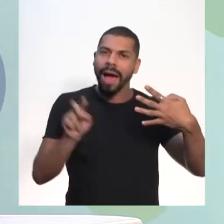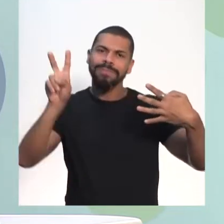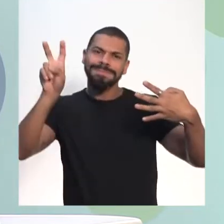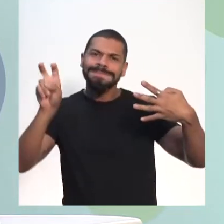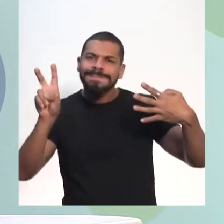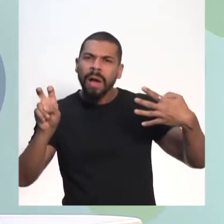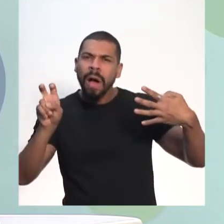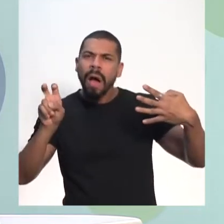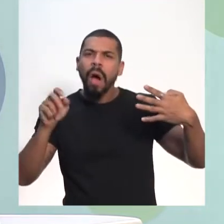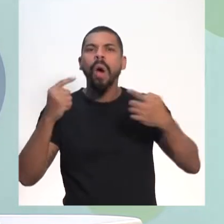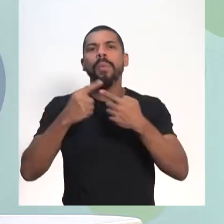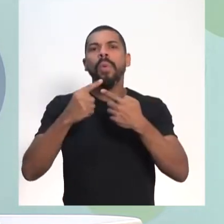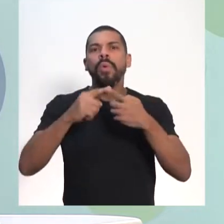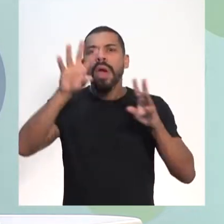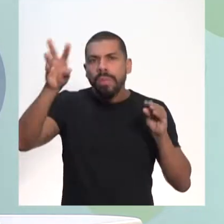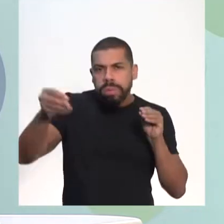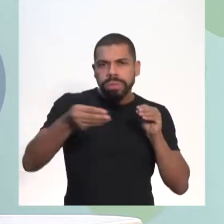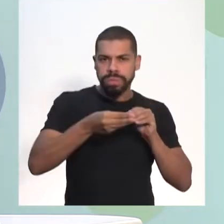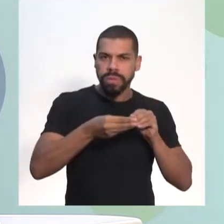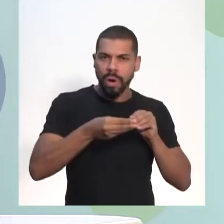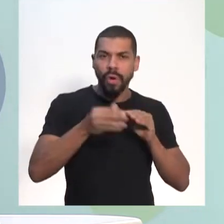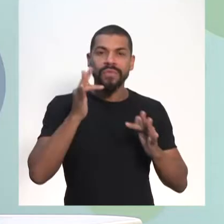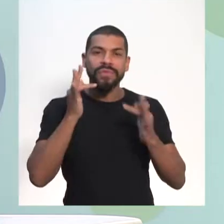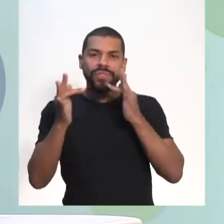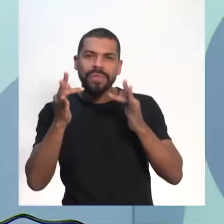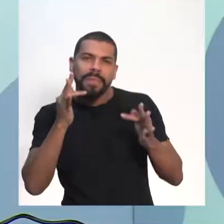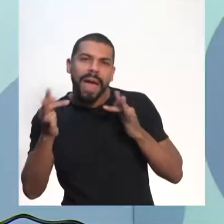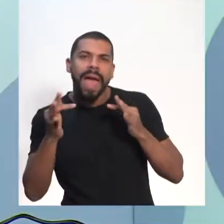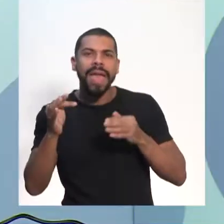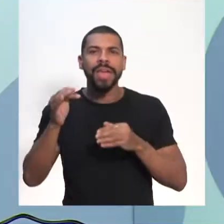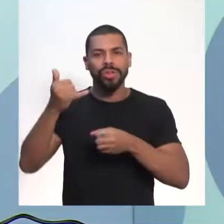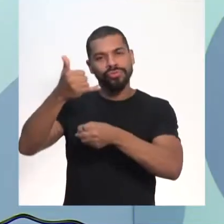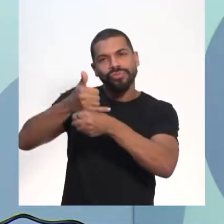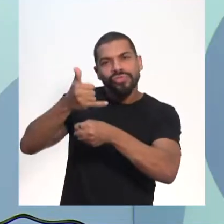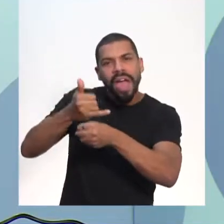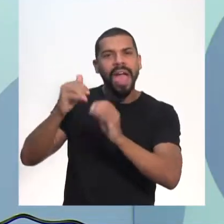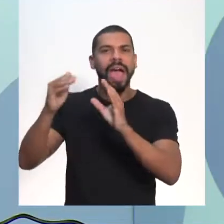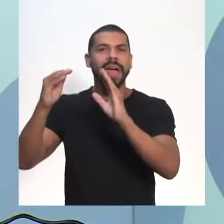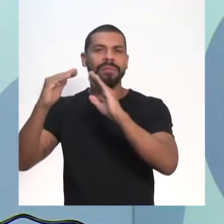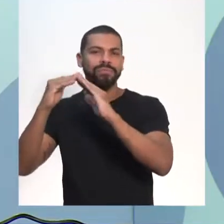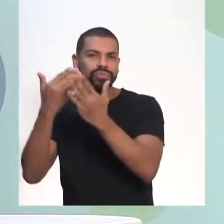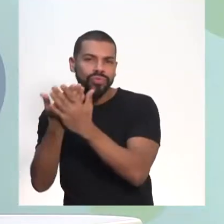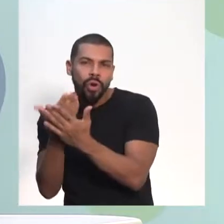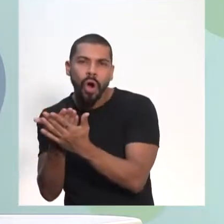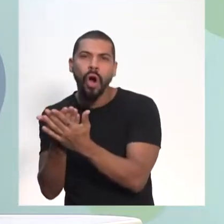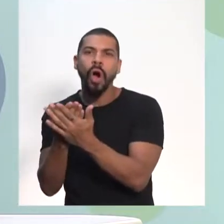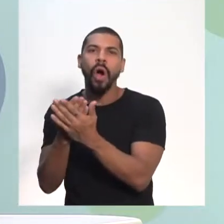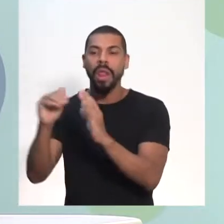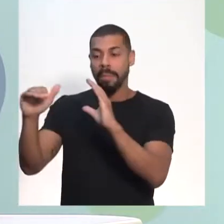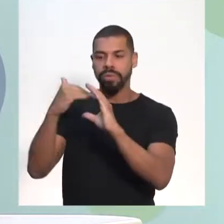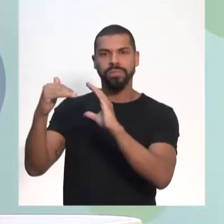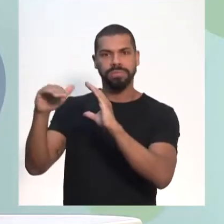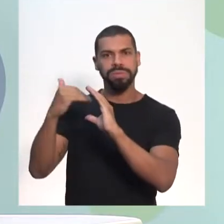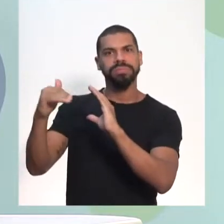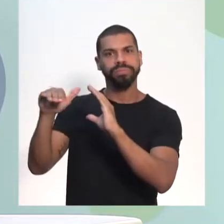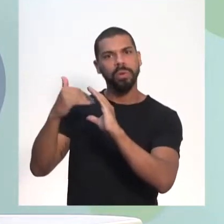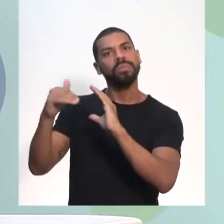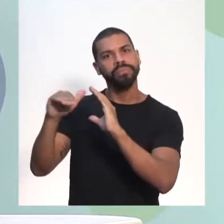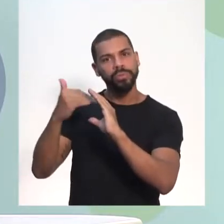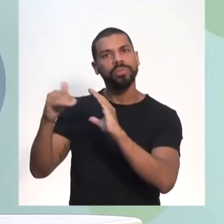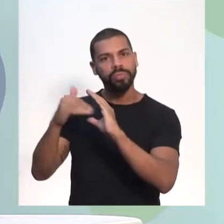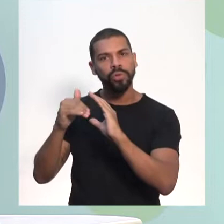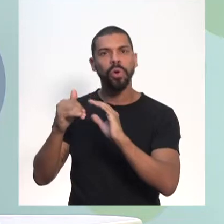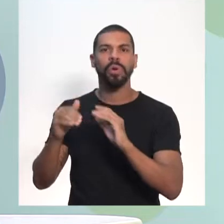surgiram justamente de retorno que nós tivemos nos chats, nos fóruns, nas mensagens que as pessoas nos enviaram